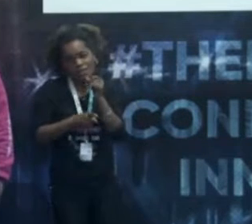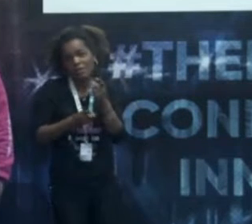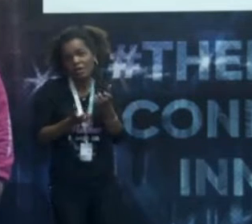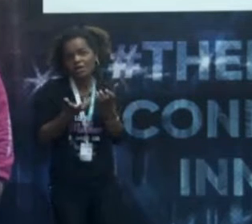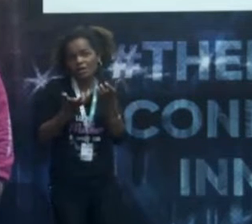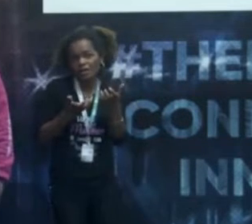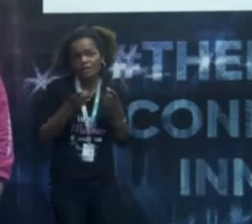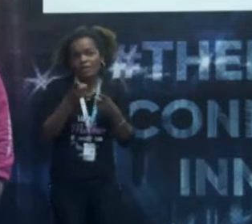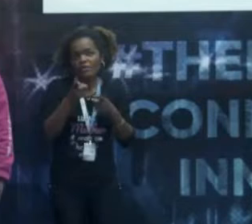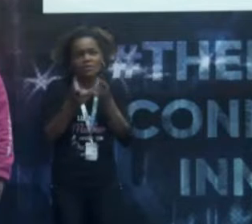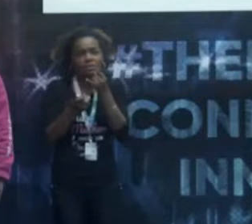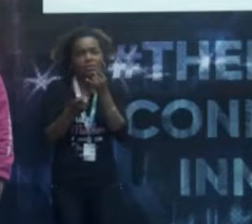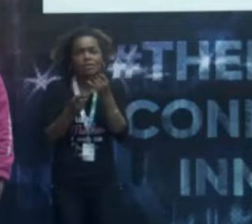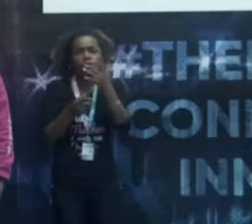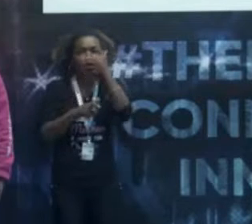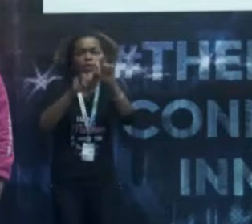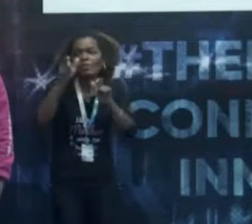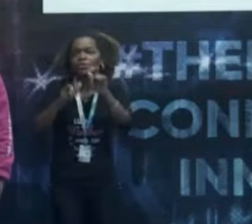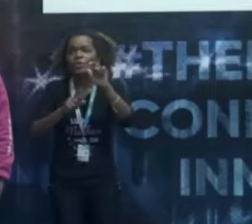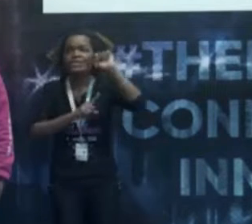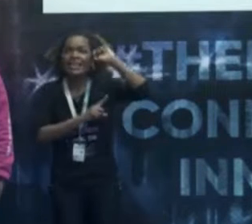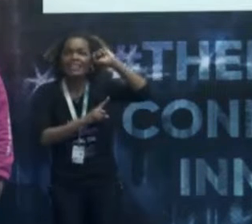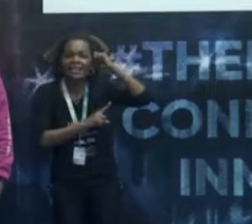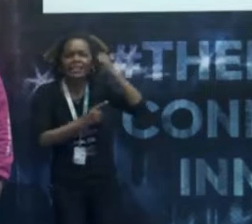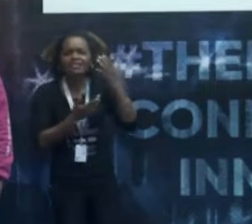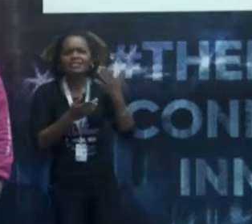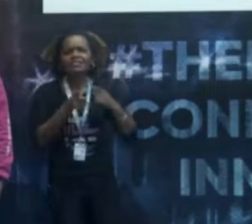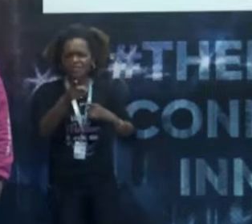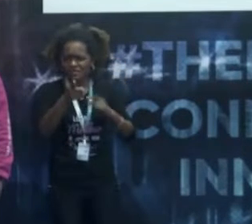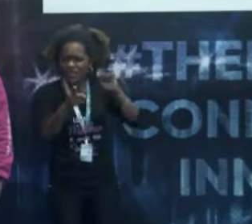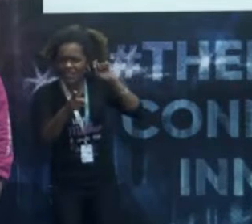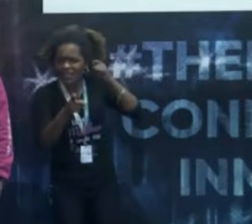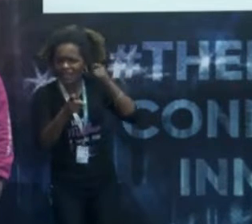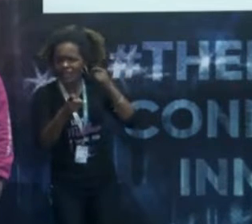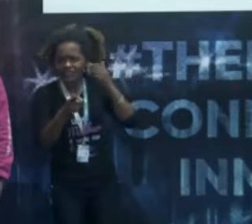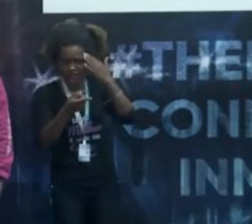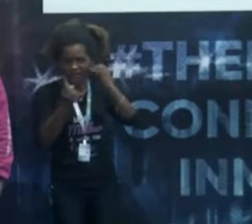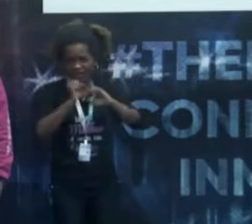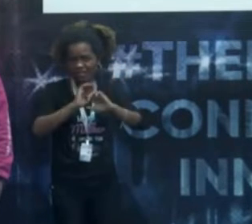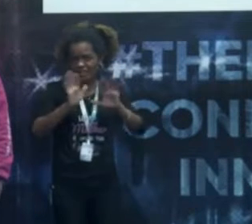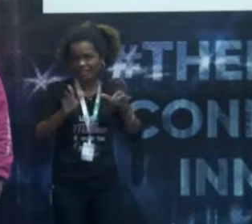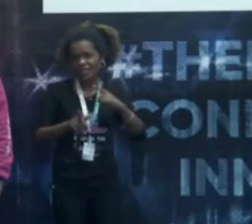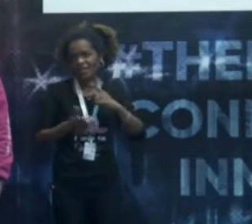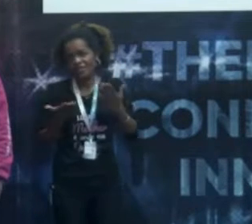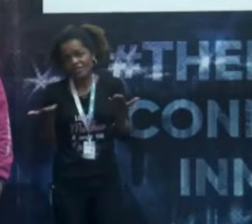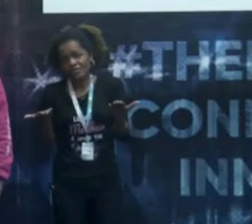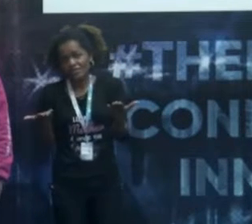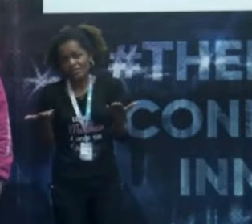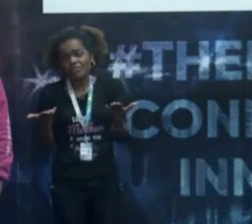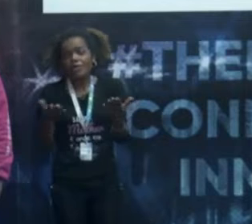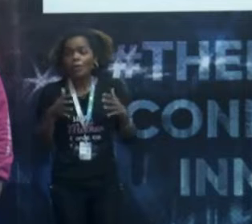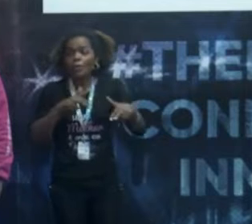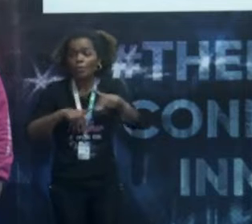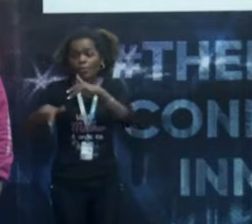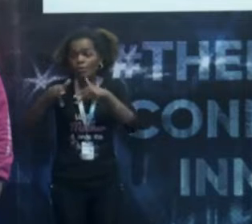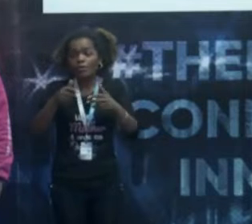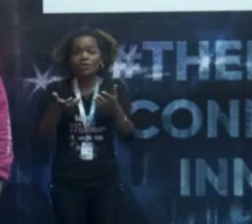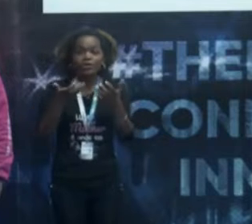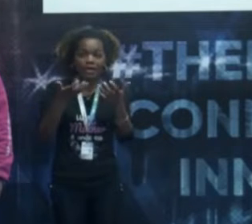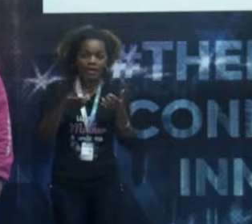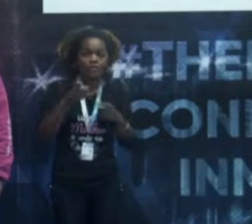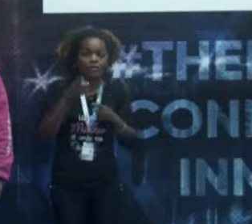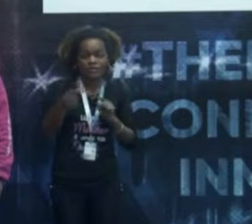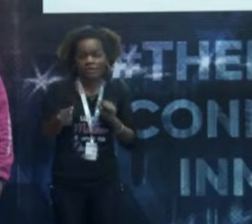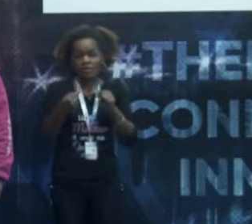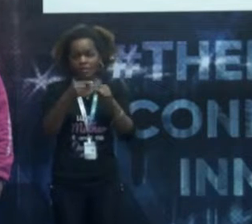como pessoas negras, porque você é negro, você vai entender esse público, então eu quero que você opine sobre isso. Só